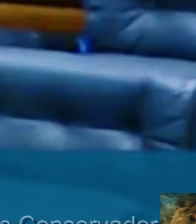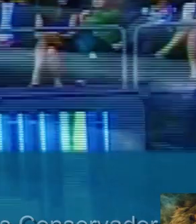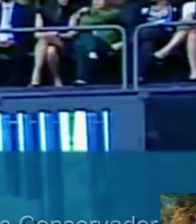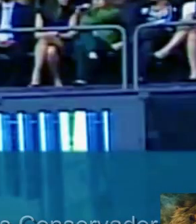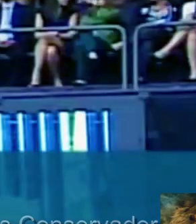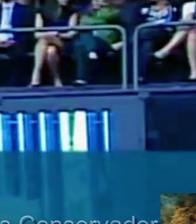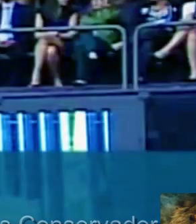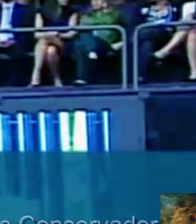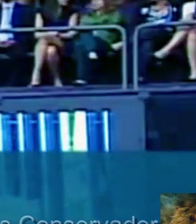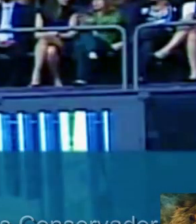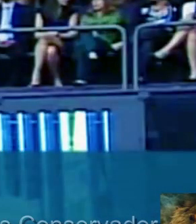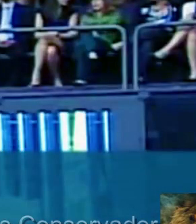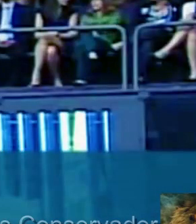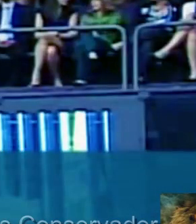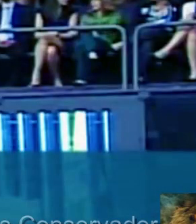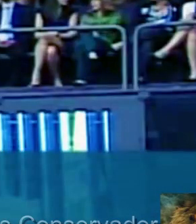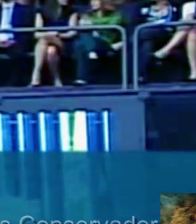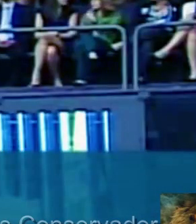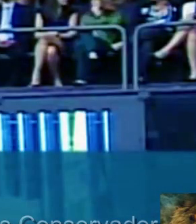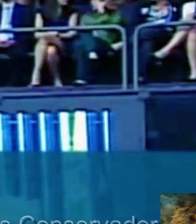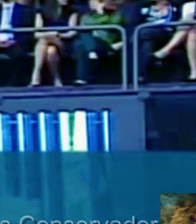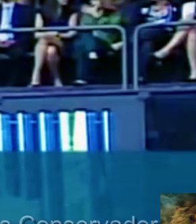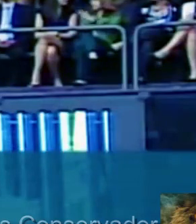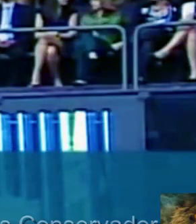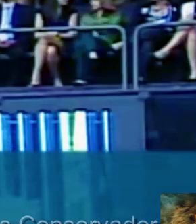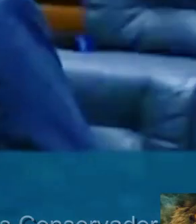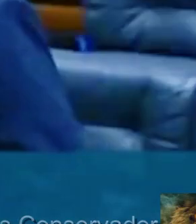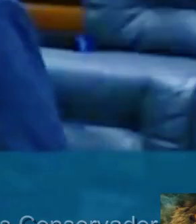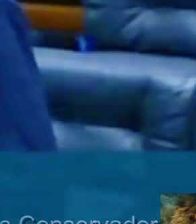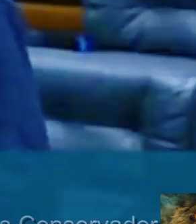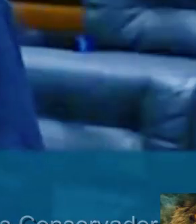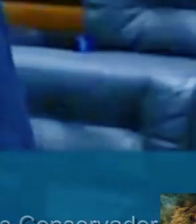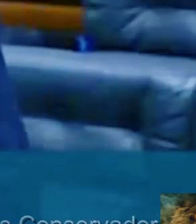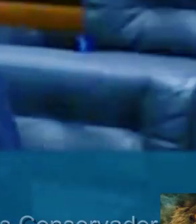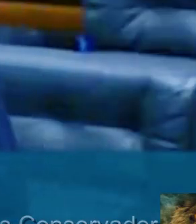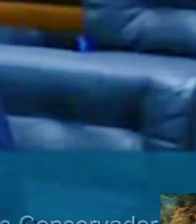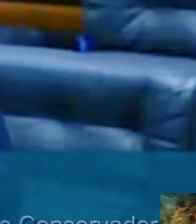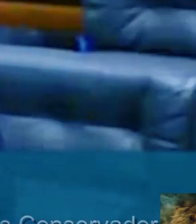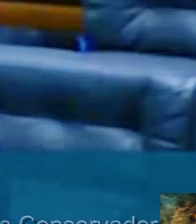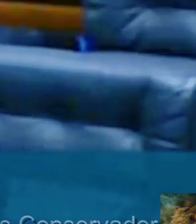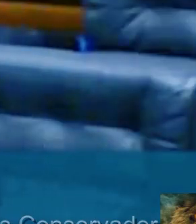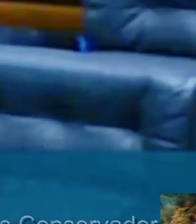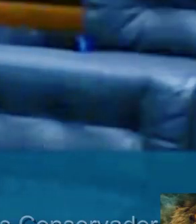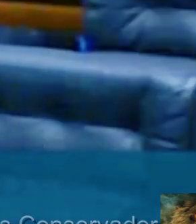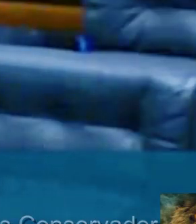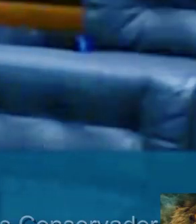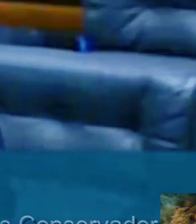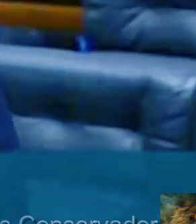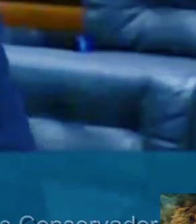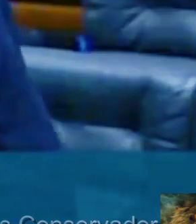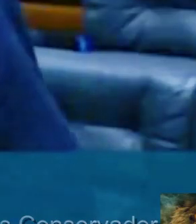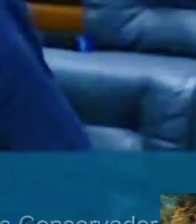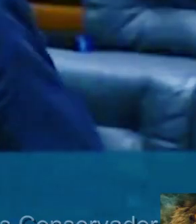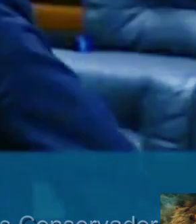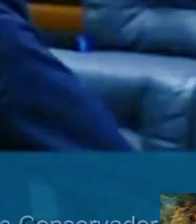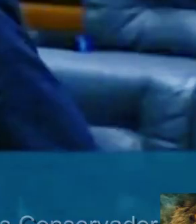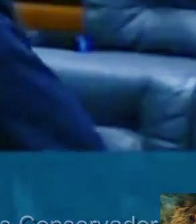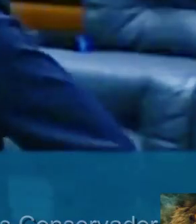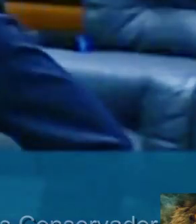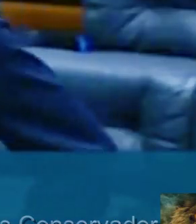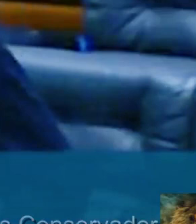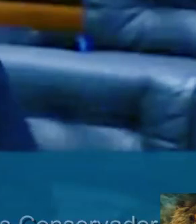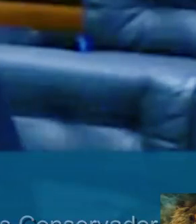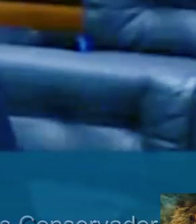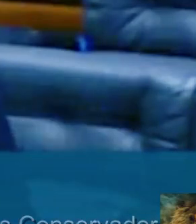Naval, ou a Academia da Força Aérea, ou até mesmo a Escola de Formação de Praças. Ninguém mais do que nós das Forças Armadas sofre